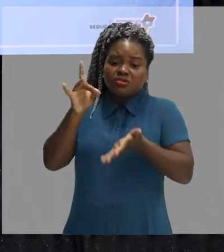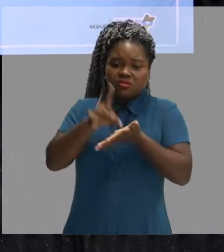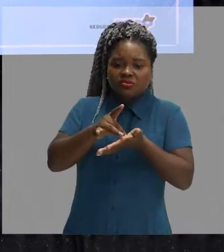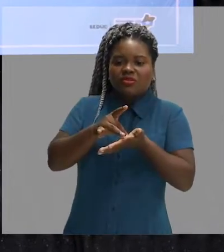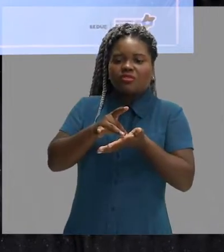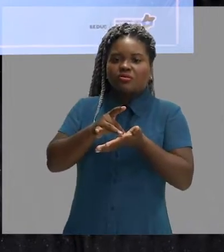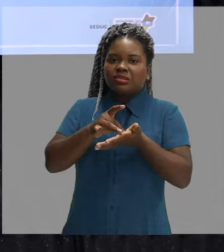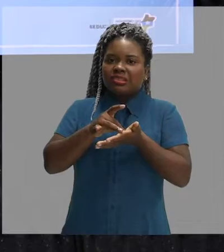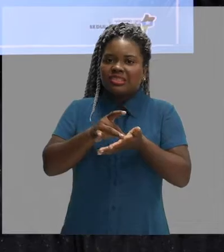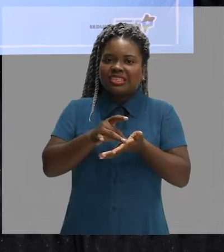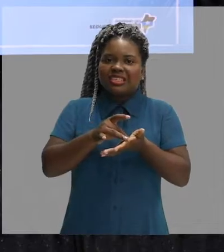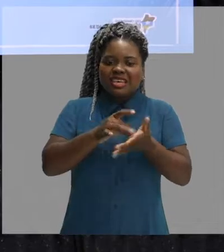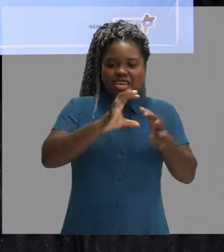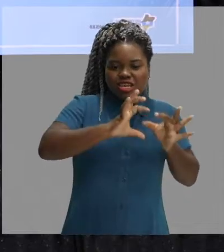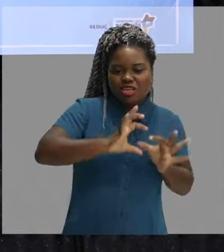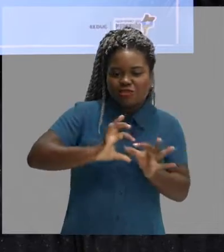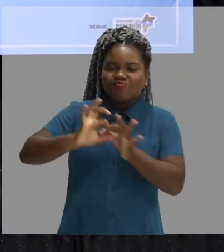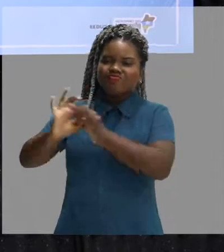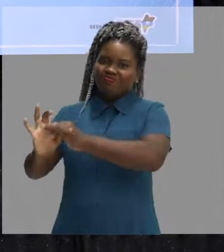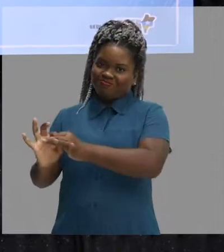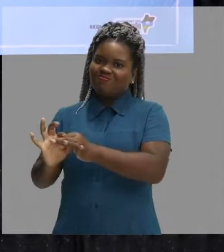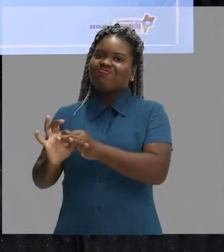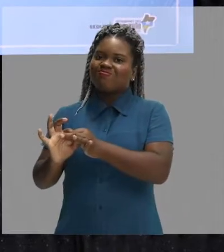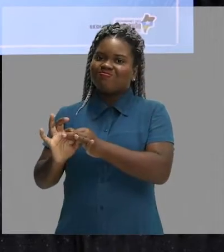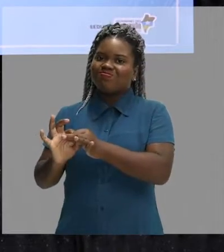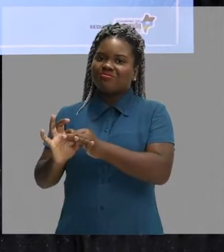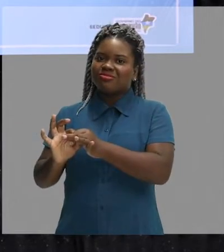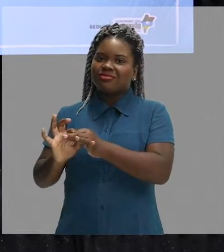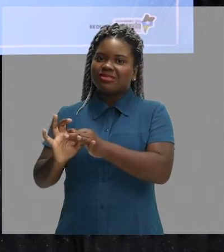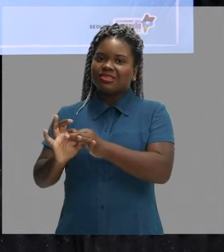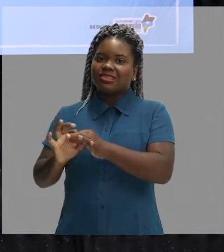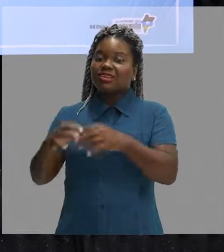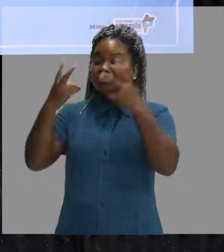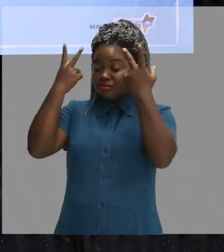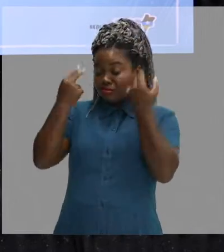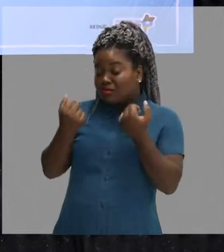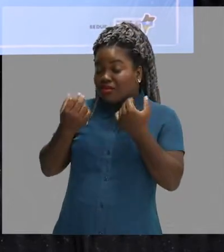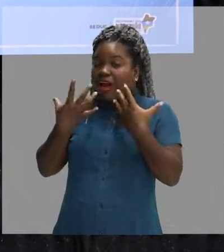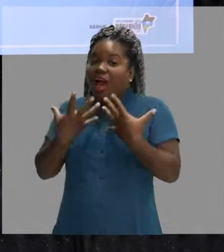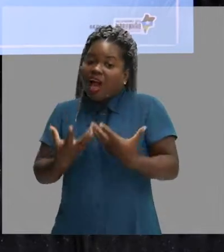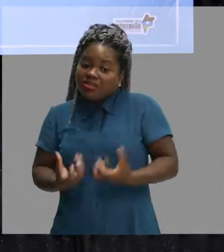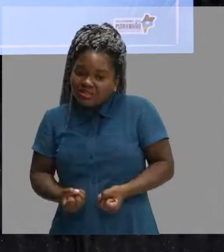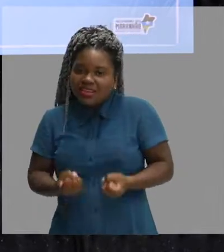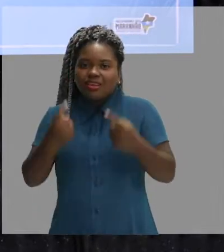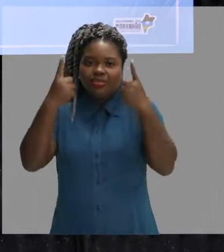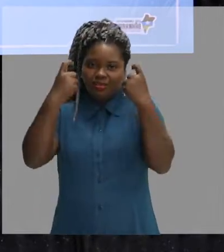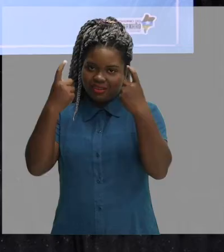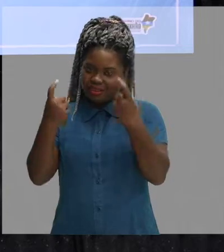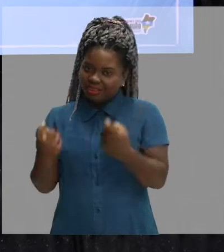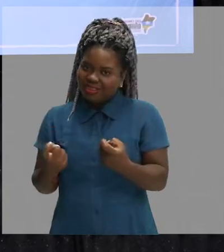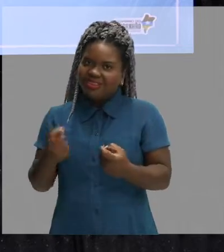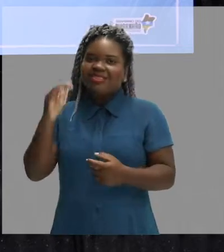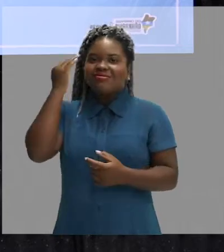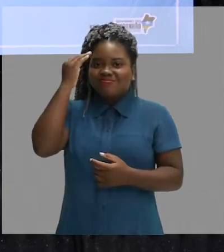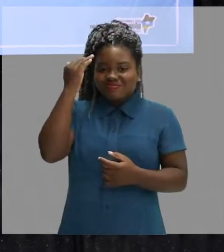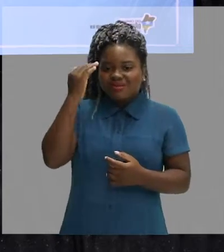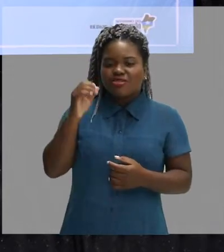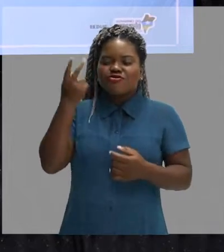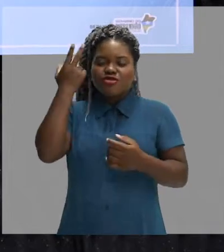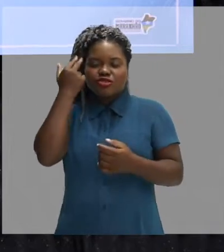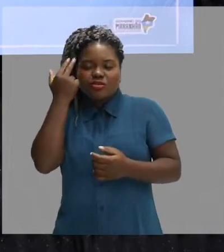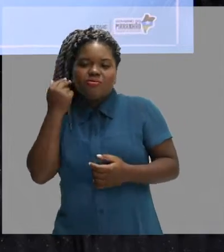dominação, torna isso uma coisa, entre aspas, natural, aceita, como se fosse o normal, como se fosse o